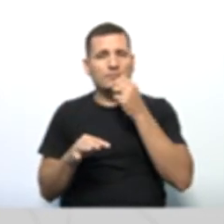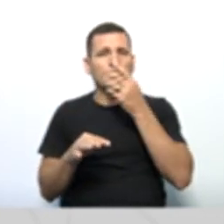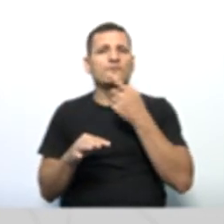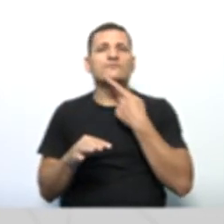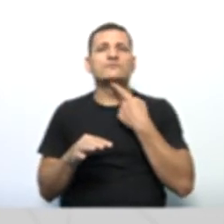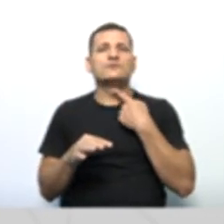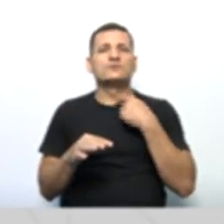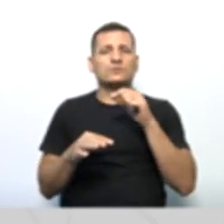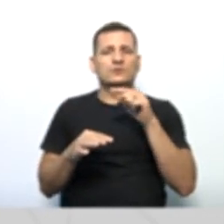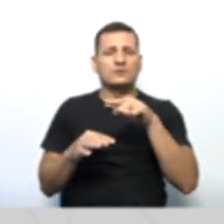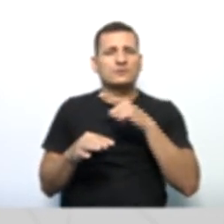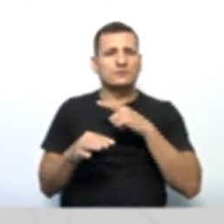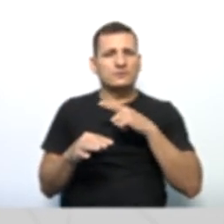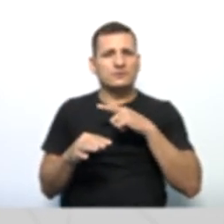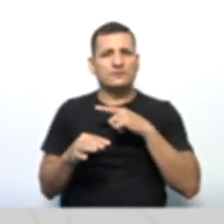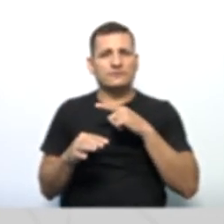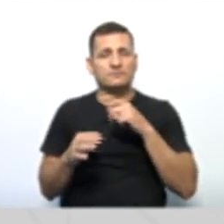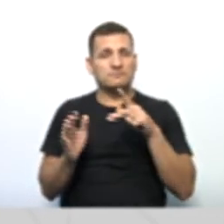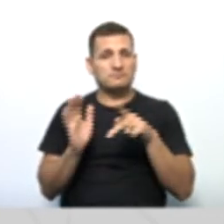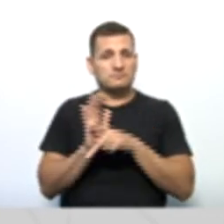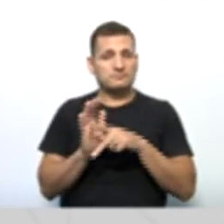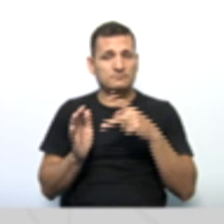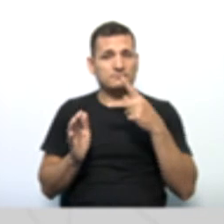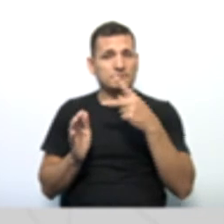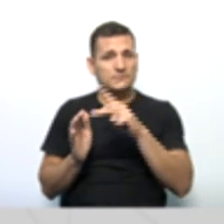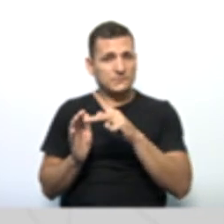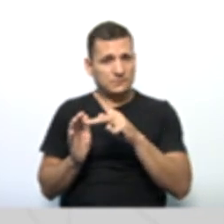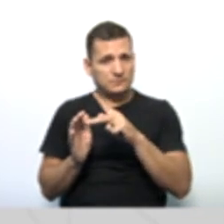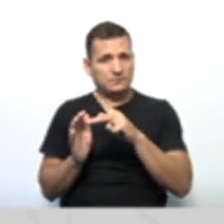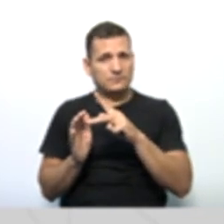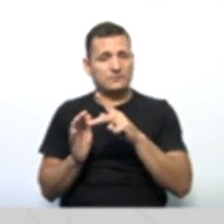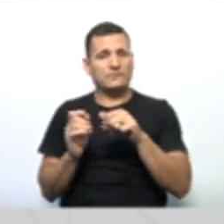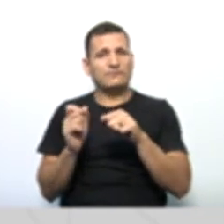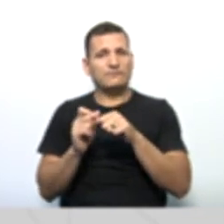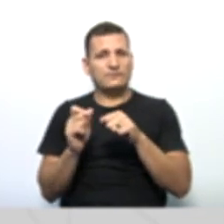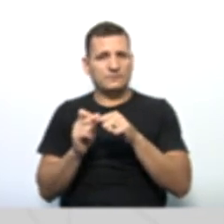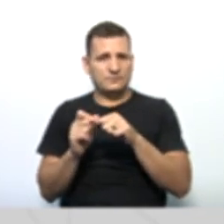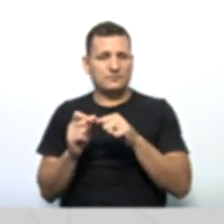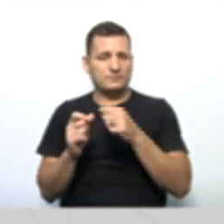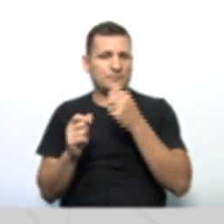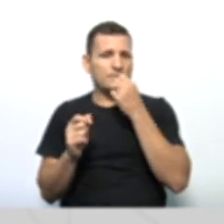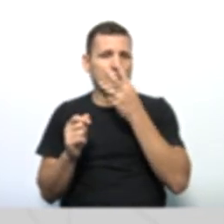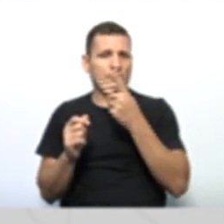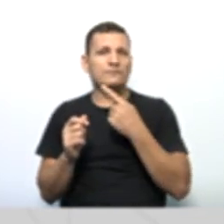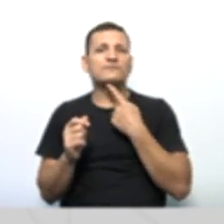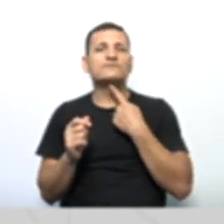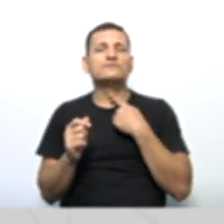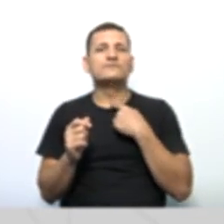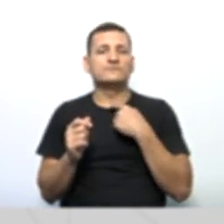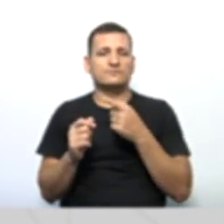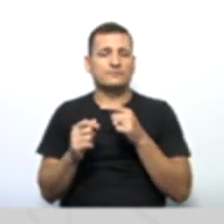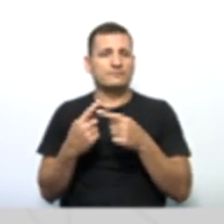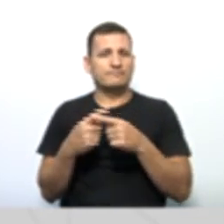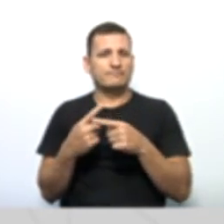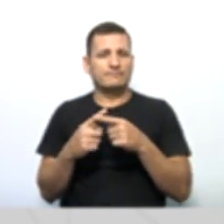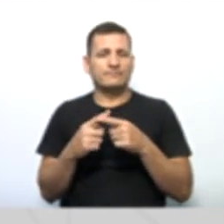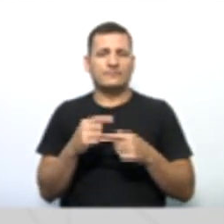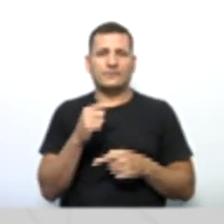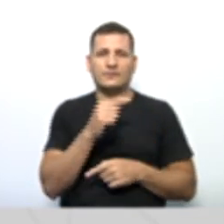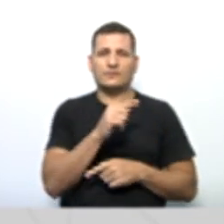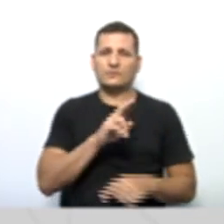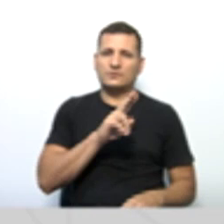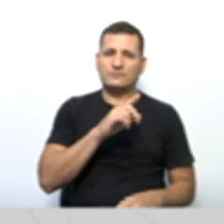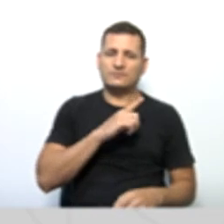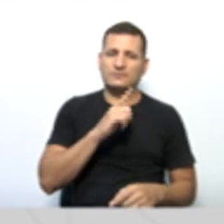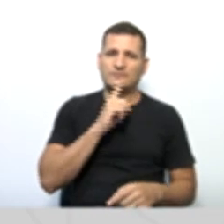sujeito teve de intenção própria para fazer cumprir essa boa vontade. Porque no utilitarismo tem até uma falha, né? Se